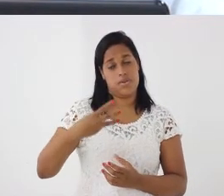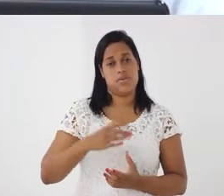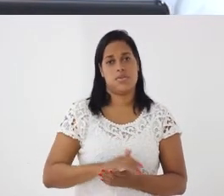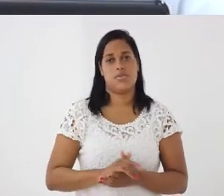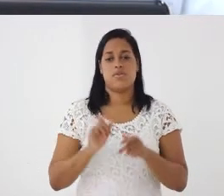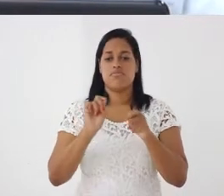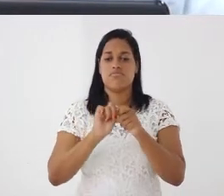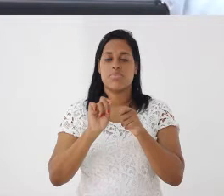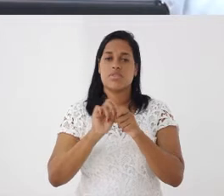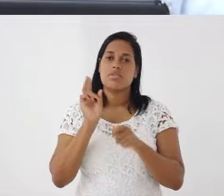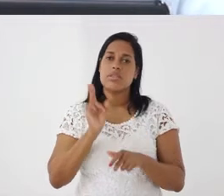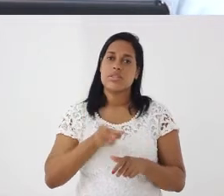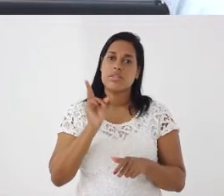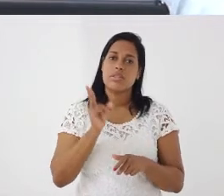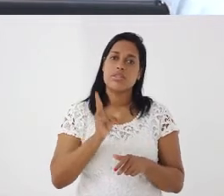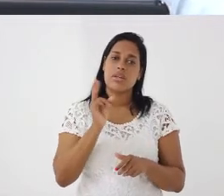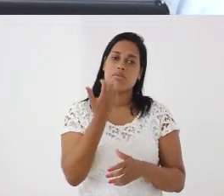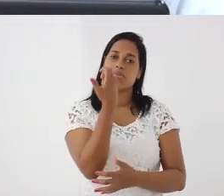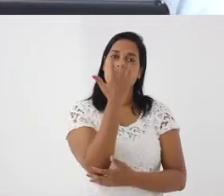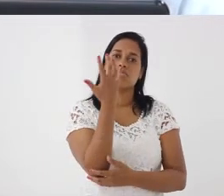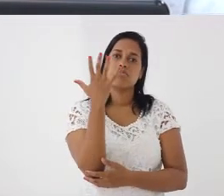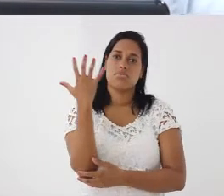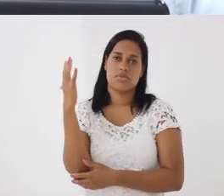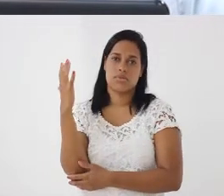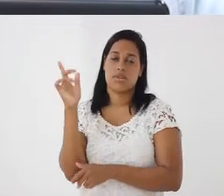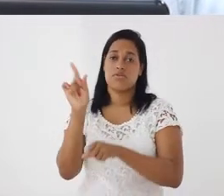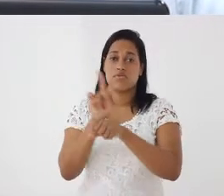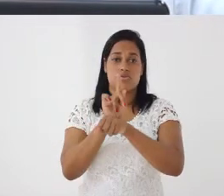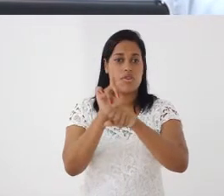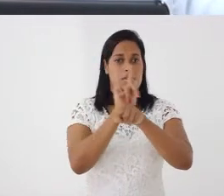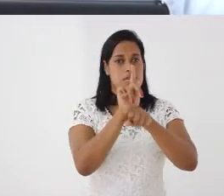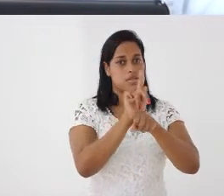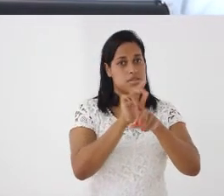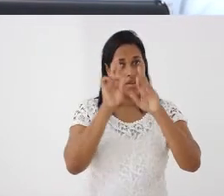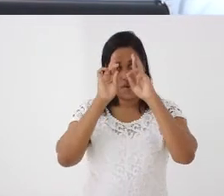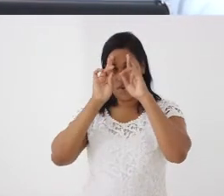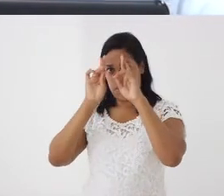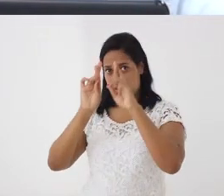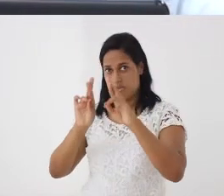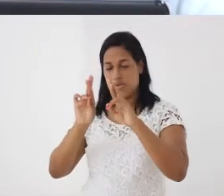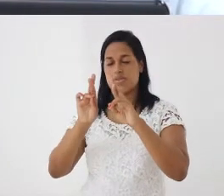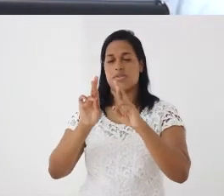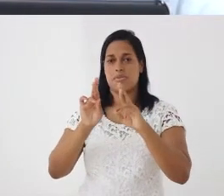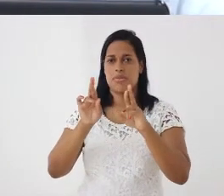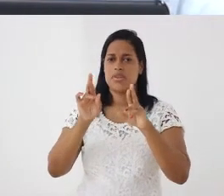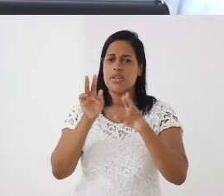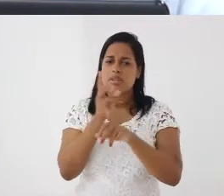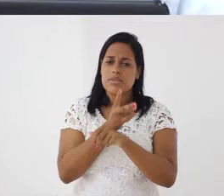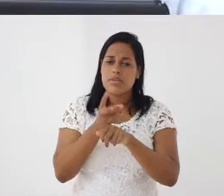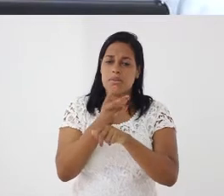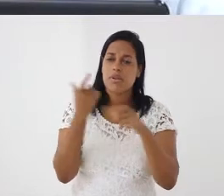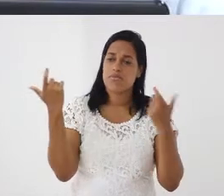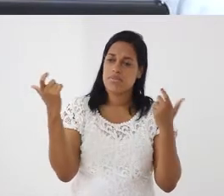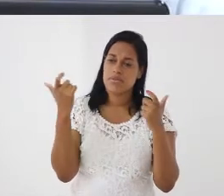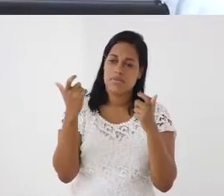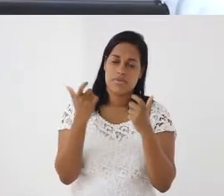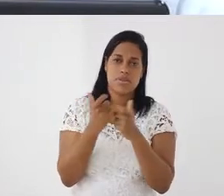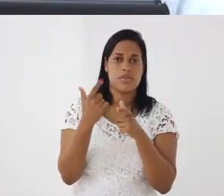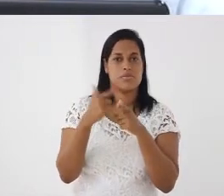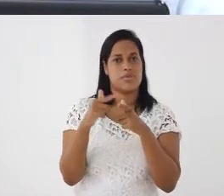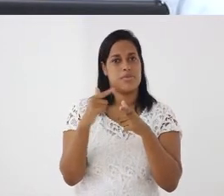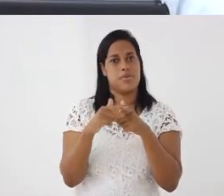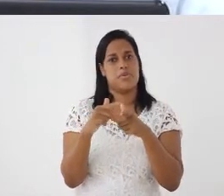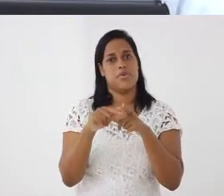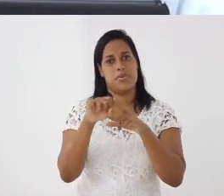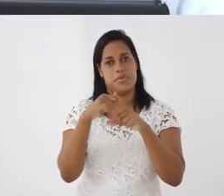princípio, fazer sempre mais pelo meio ambiente. Gerenciar com responsabilidade ambiental é procurar reduzir as agressões ao